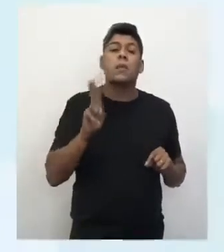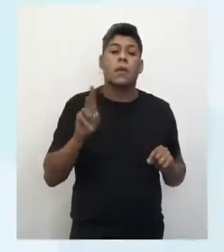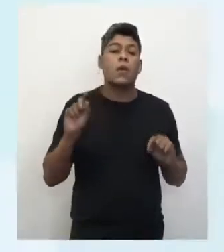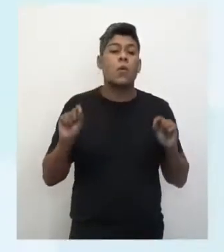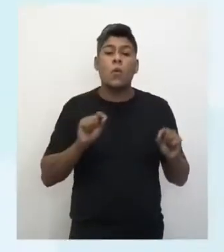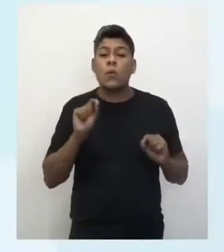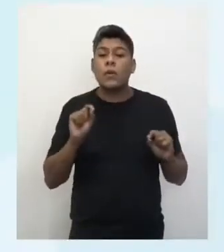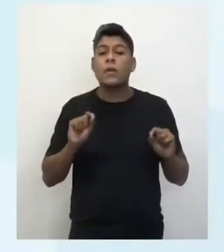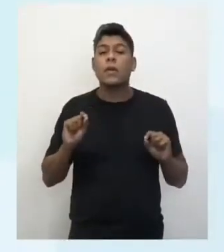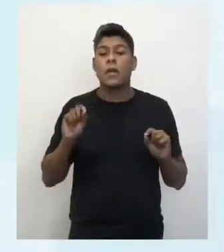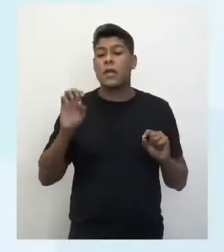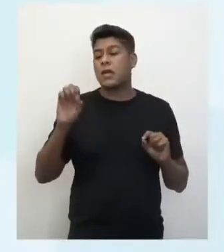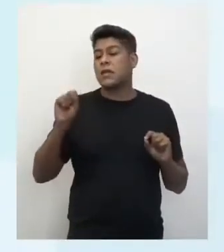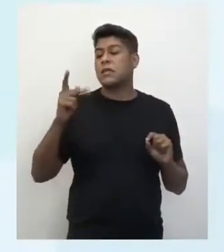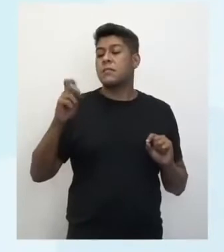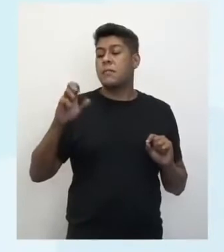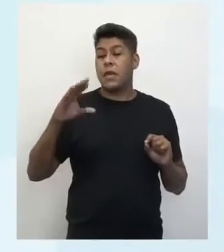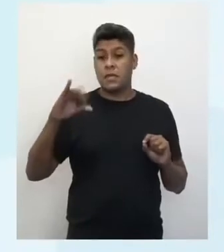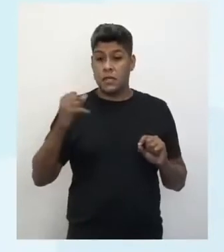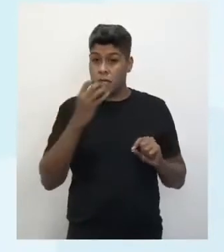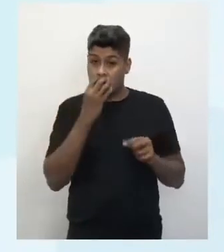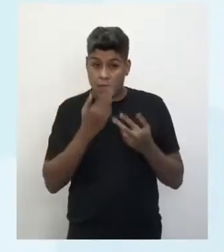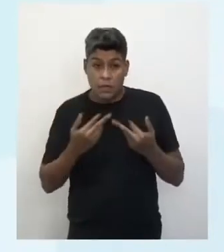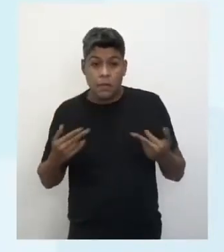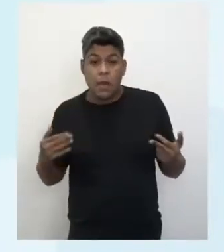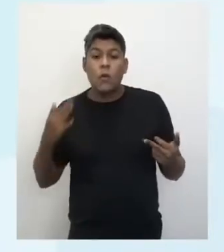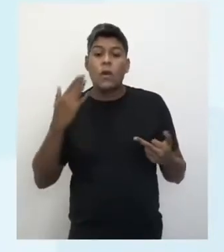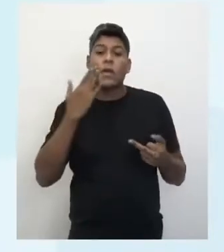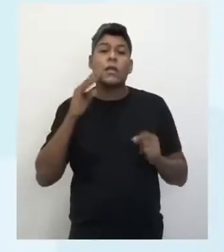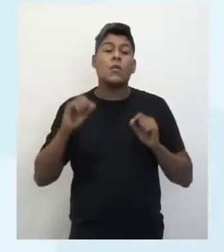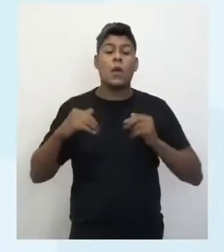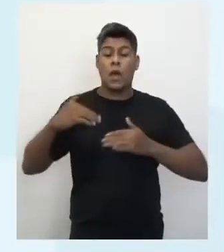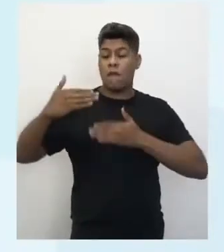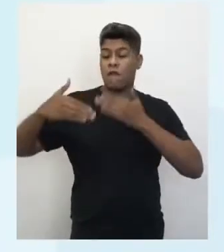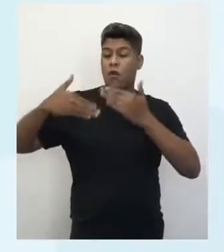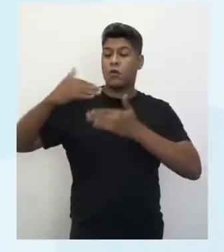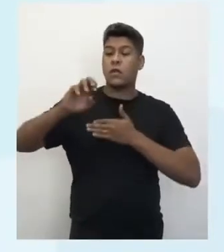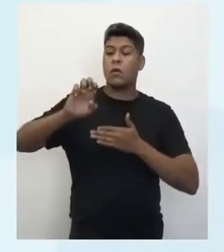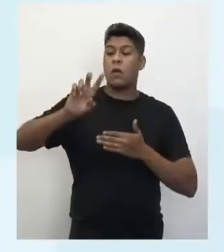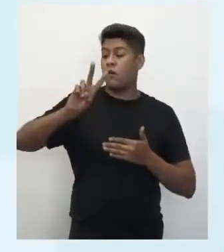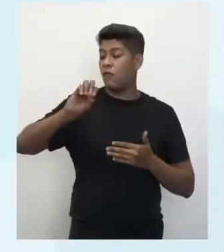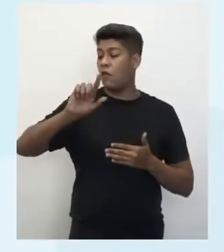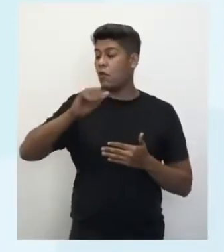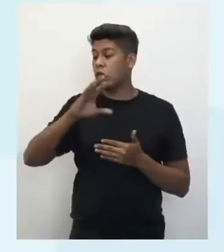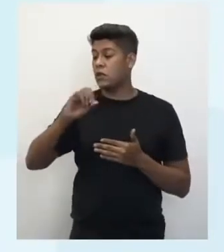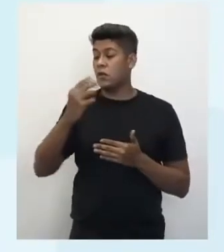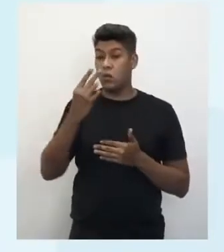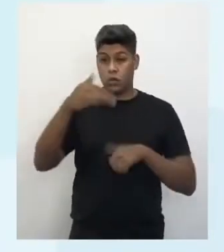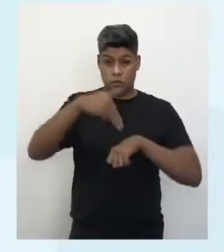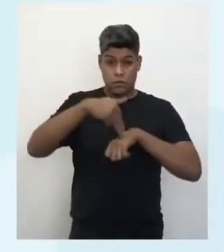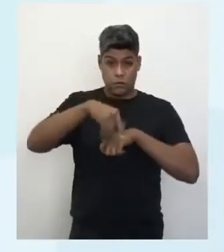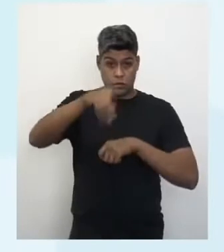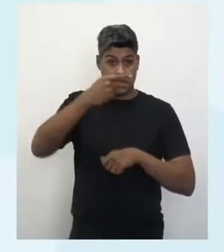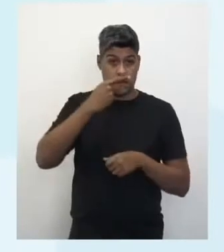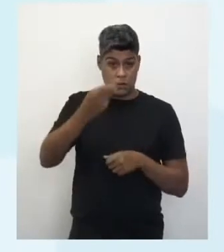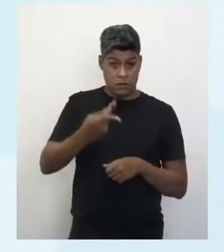uma espécie quando eu falo de ser vivo e o que você entende por evolução das espécies. Vou dar aí 2 minutinhos para você falar